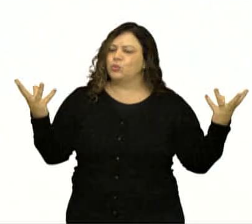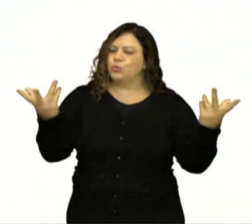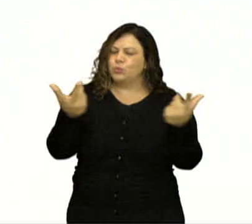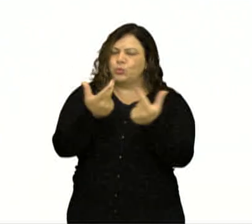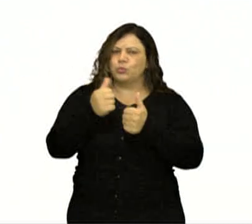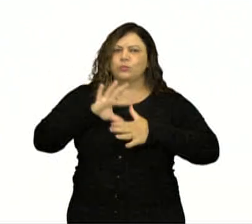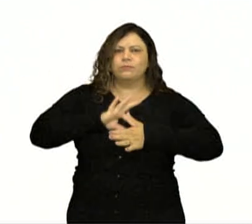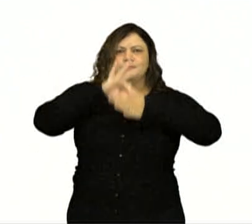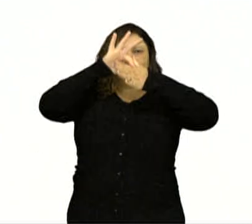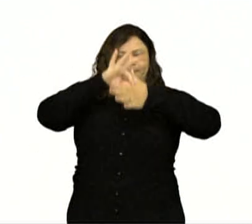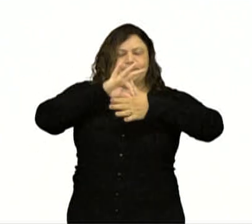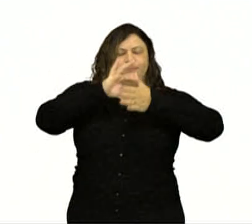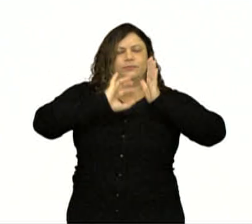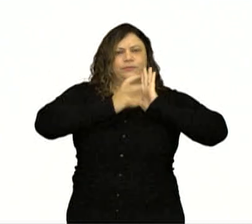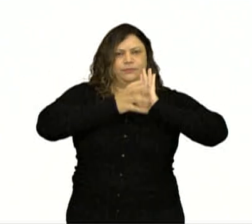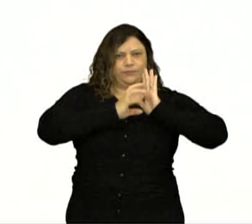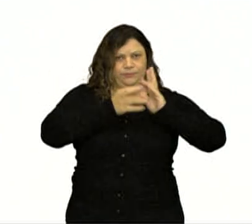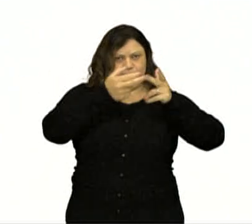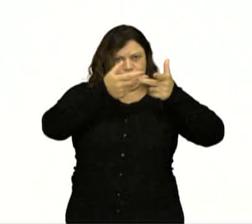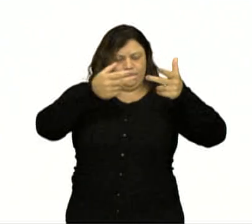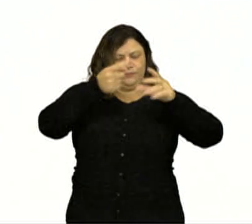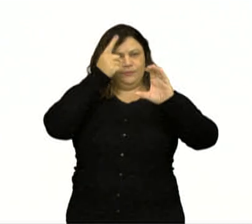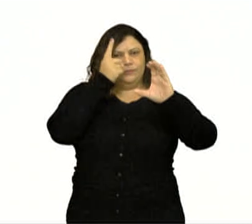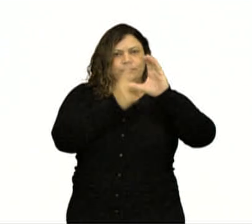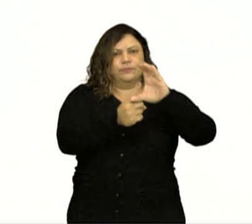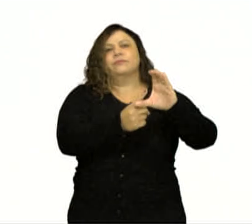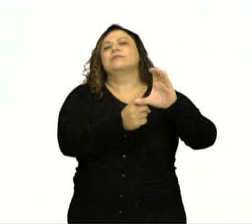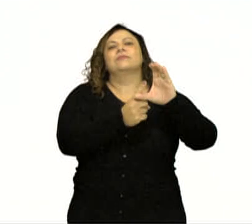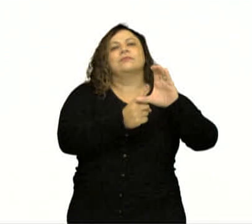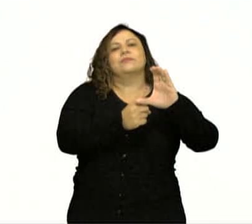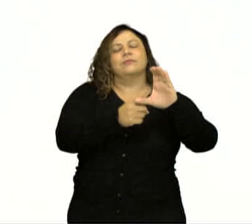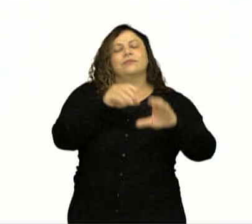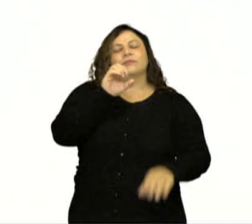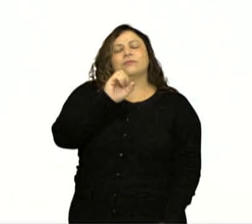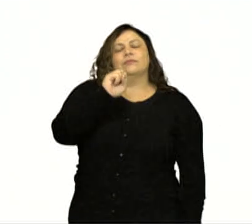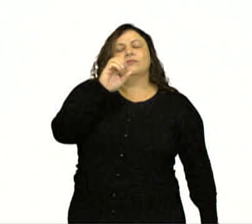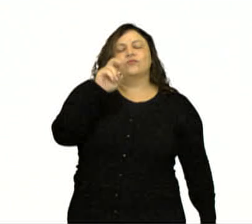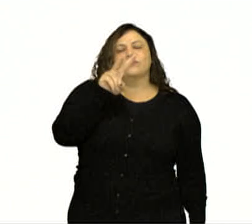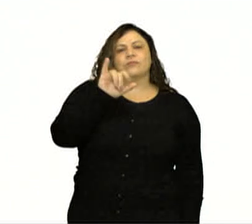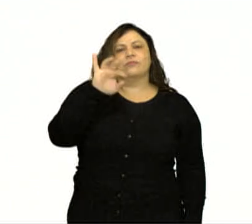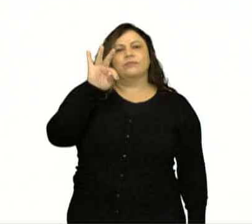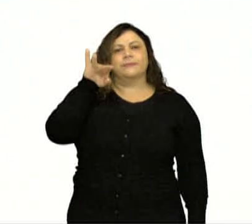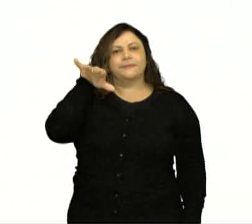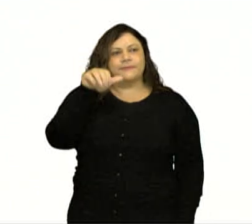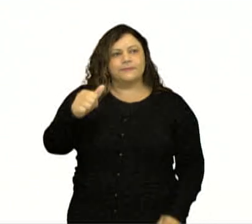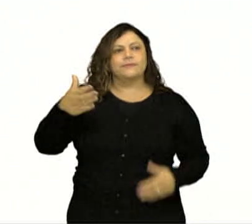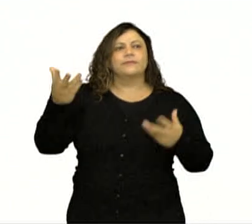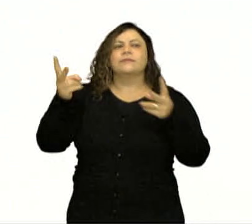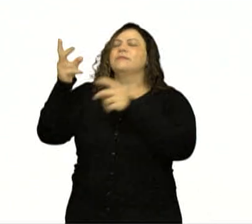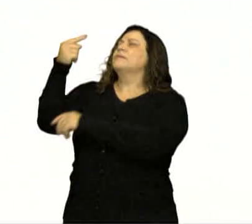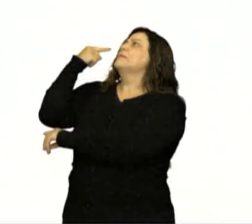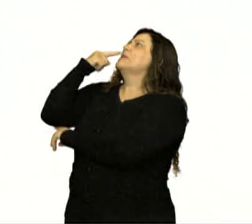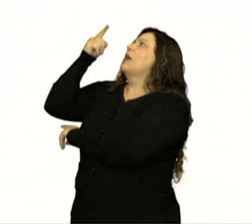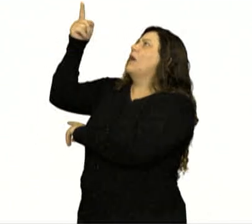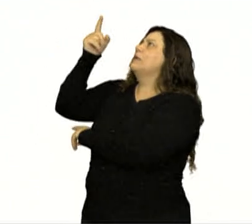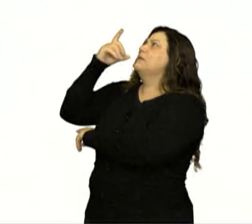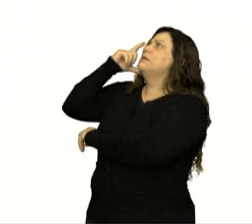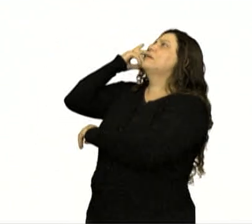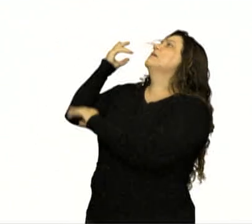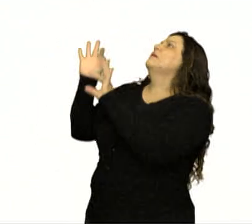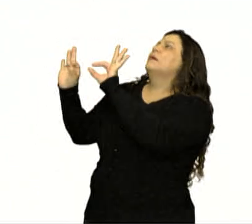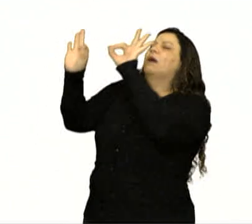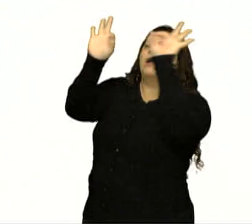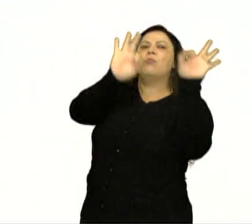liderança do Partido Comunista da União Soviética. E aqui você tem uma imagem que mostra